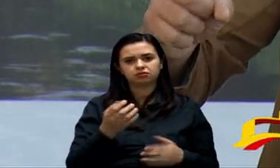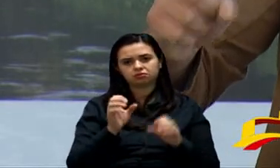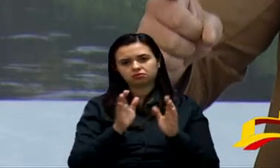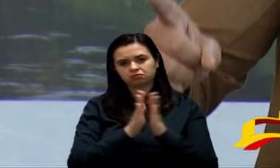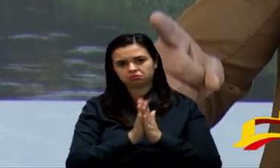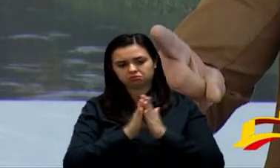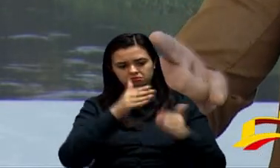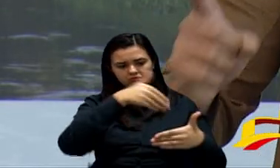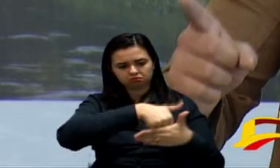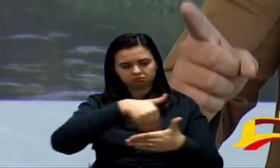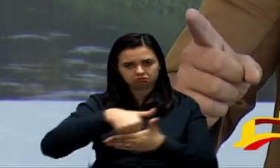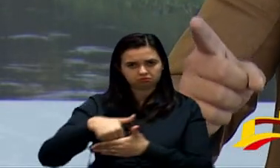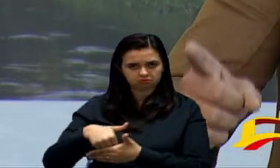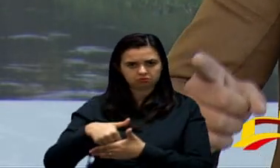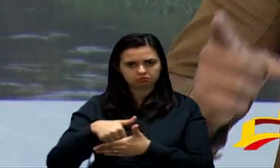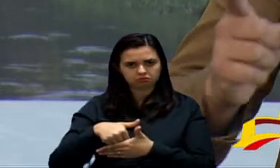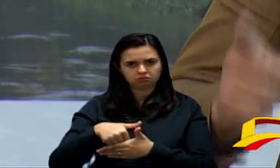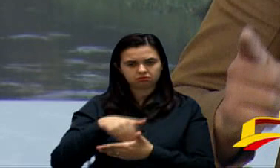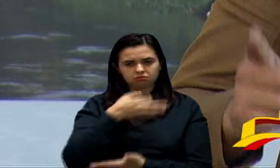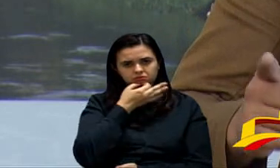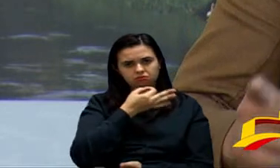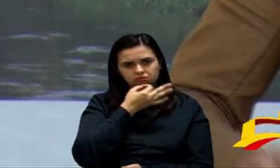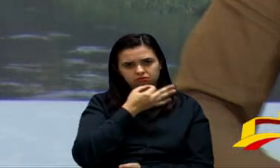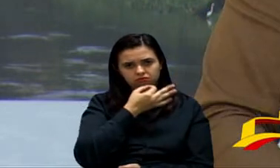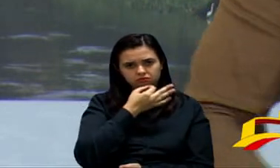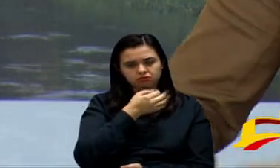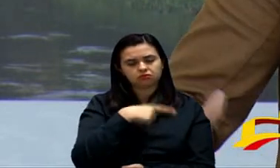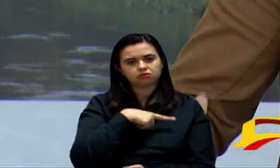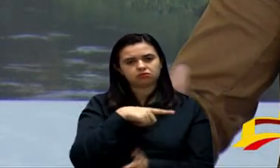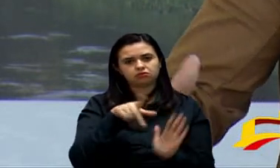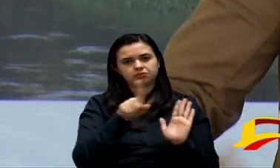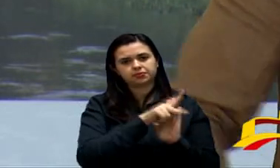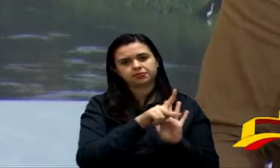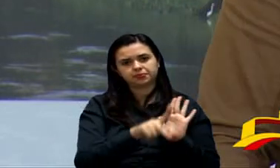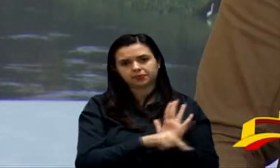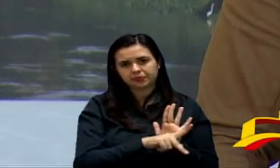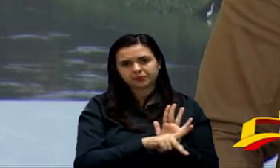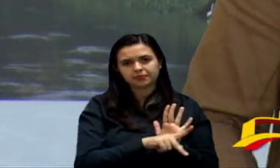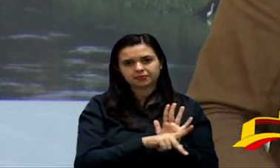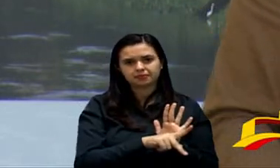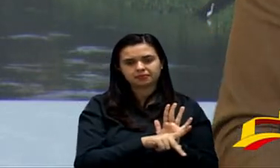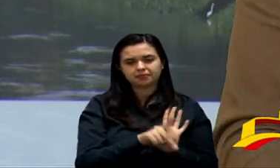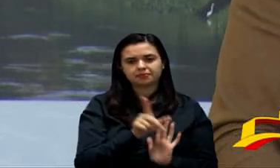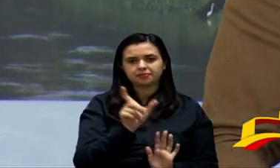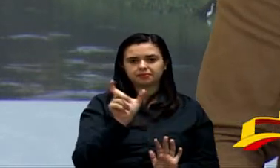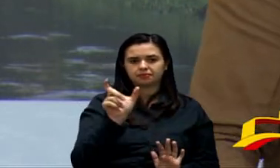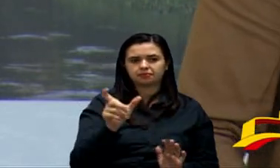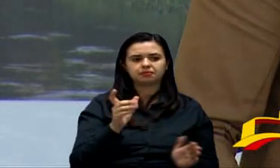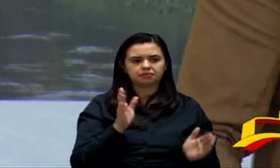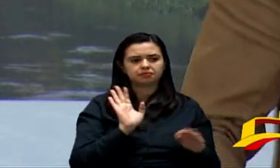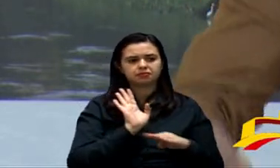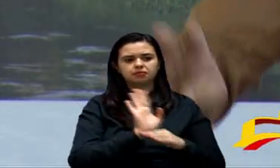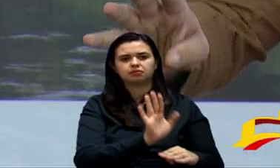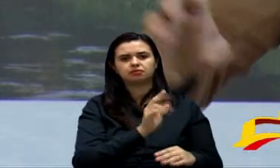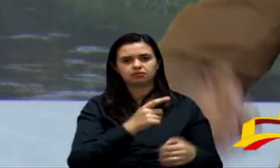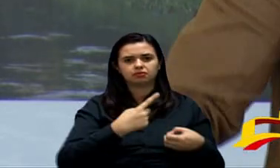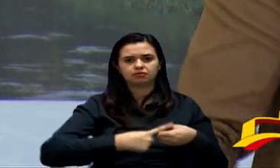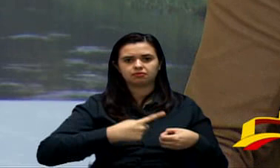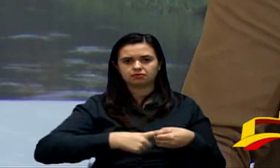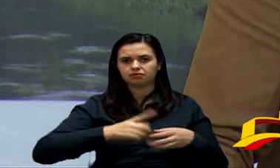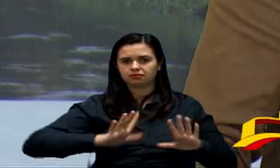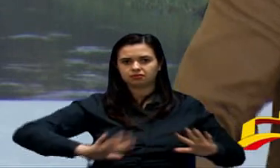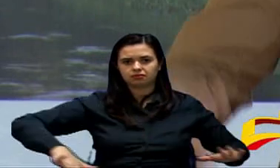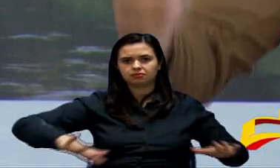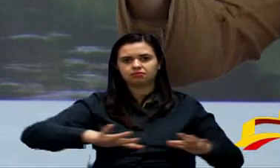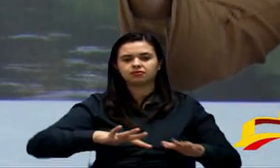e eu digo mais. Eu tenho projetos que impactam a cidade como um todo, que mexem com a cidade como um todo. Eu citei só 4